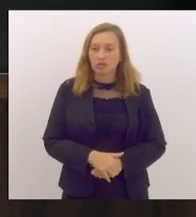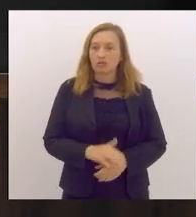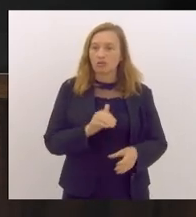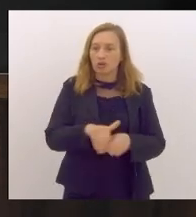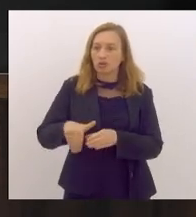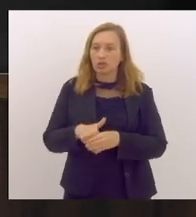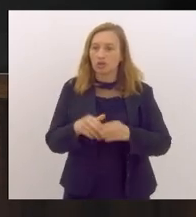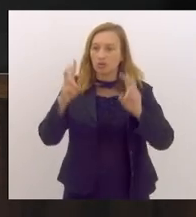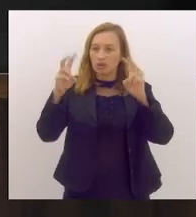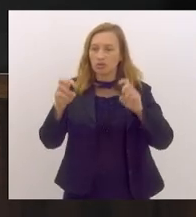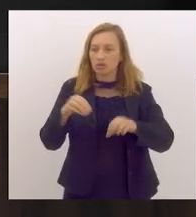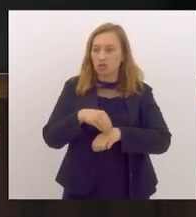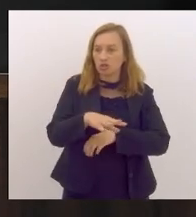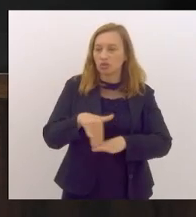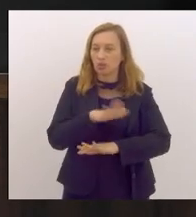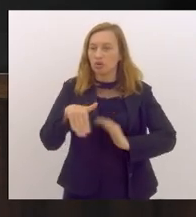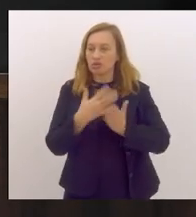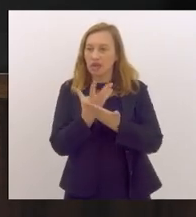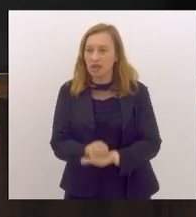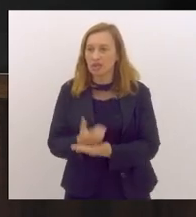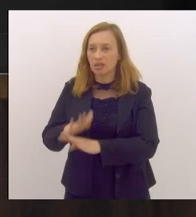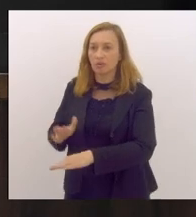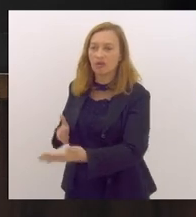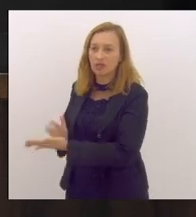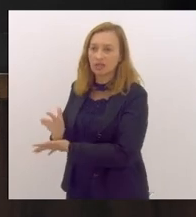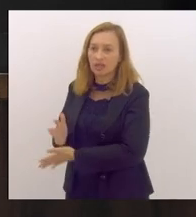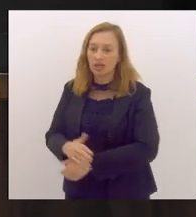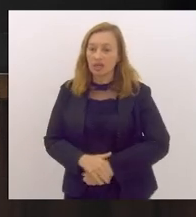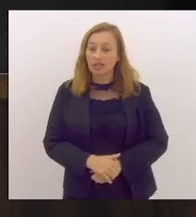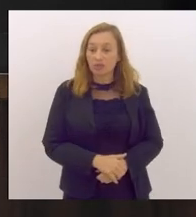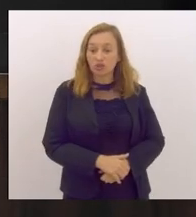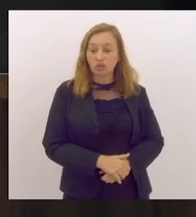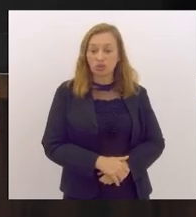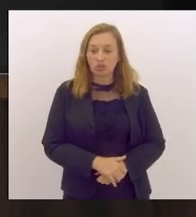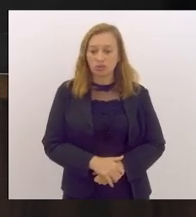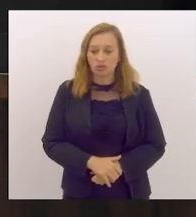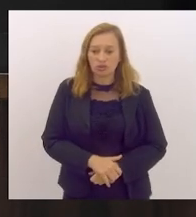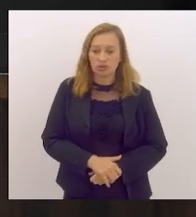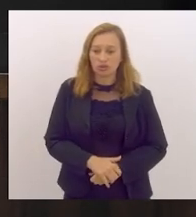Votando a matéria destacada. Senhores que aprovam, permaneçam como estão, aprovado.